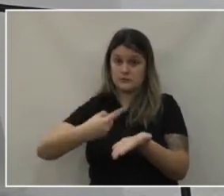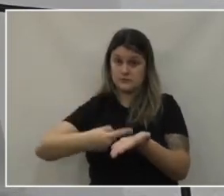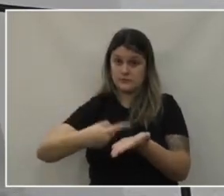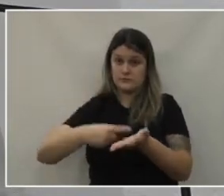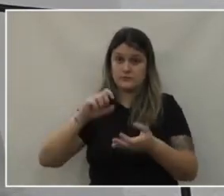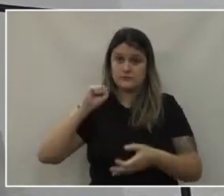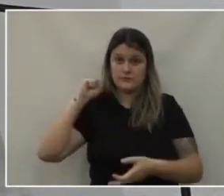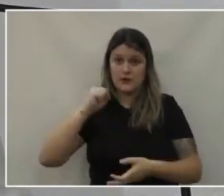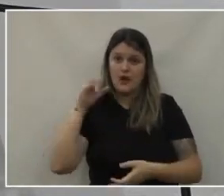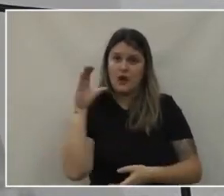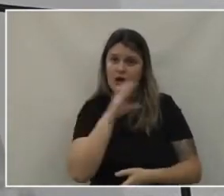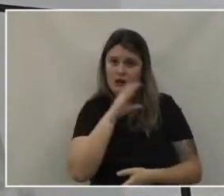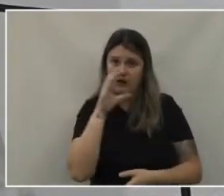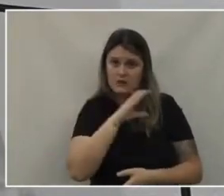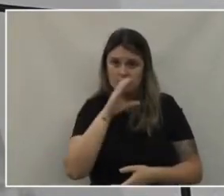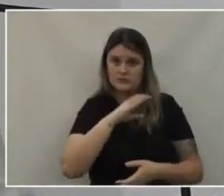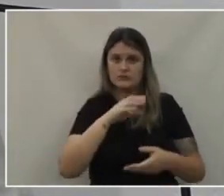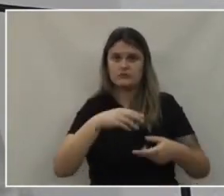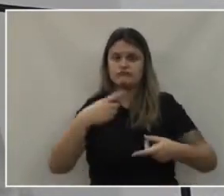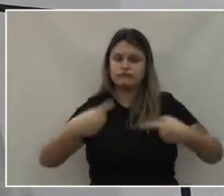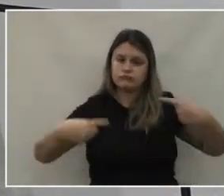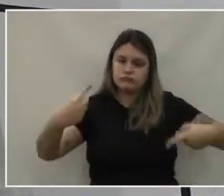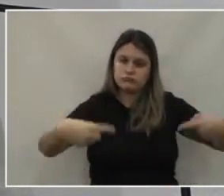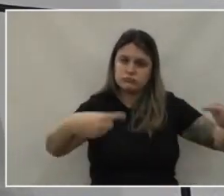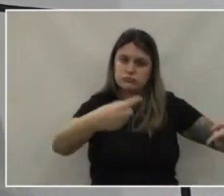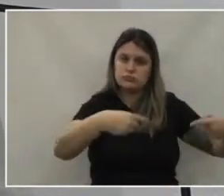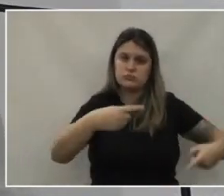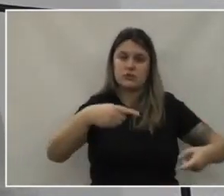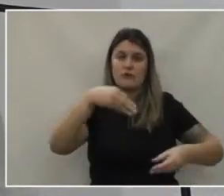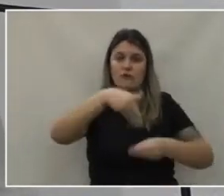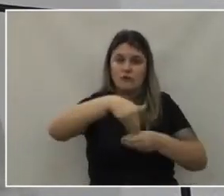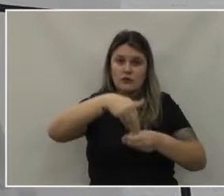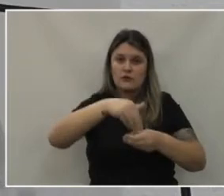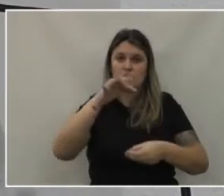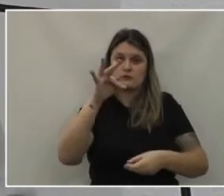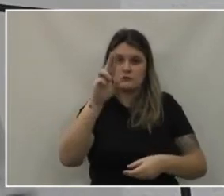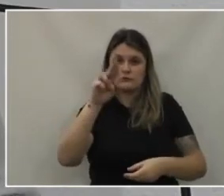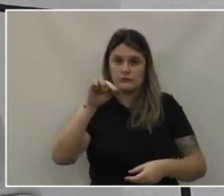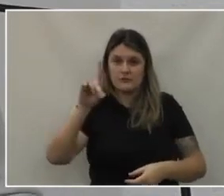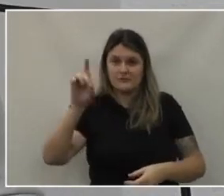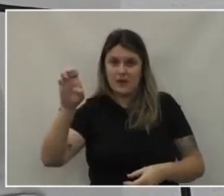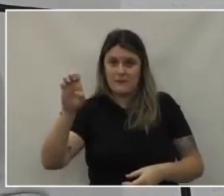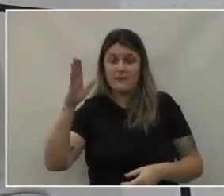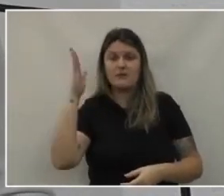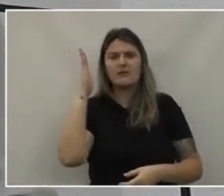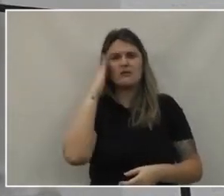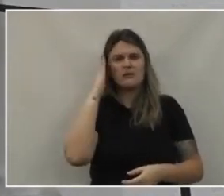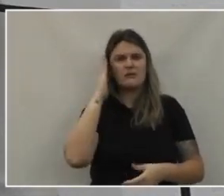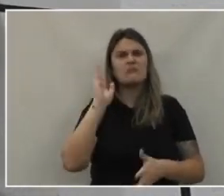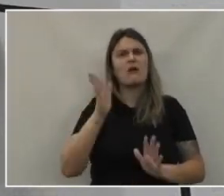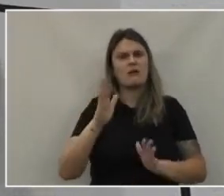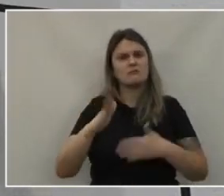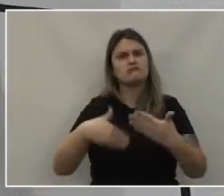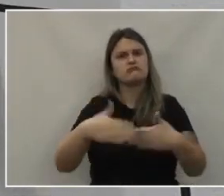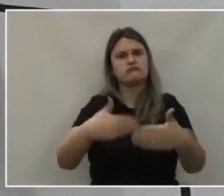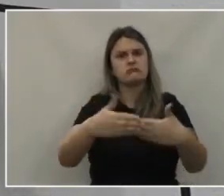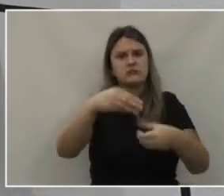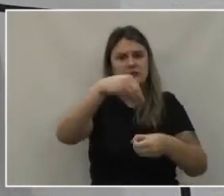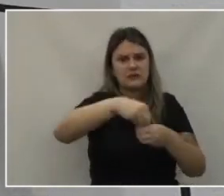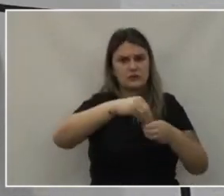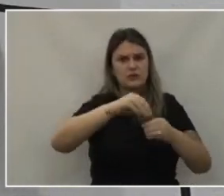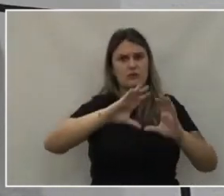para acelerar a tramitação do Fundeb após o entendimento de que o processo está mais avançado na